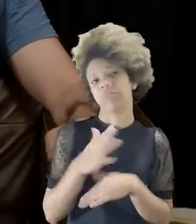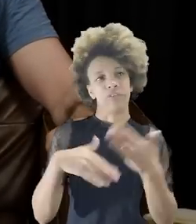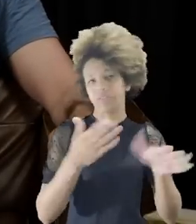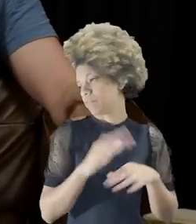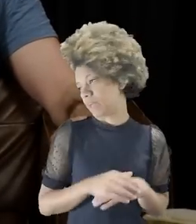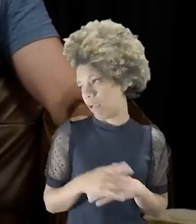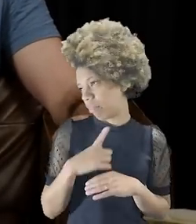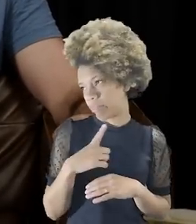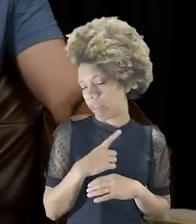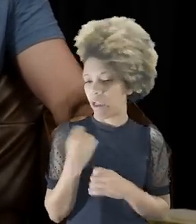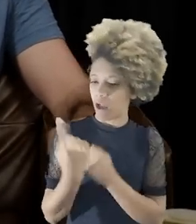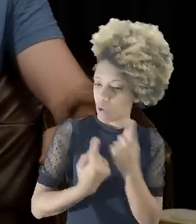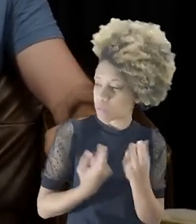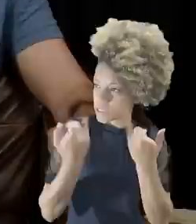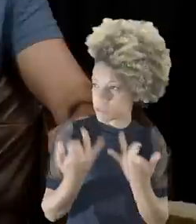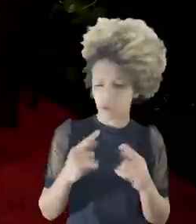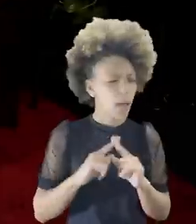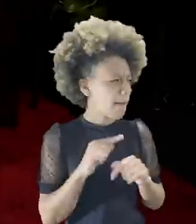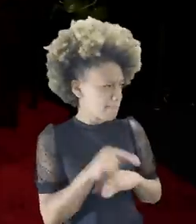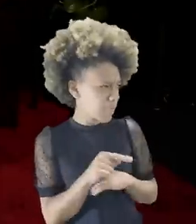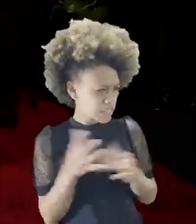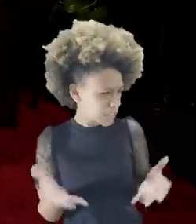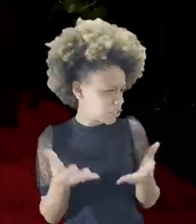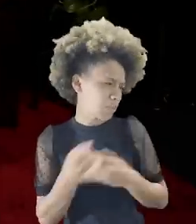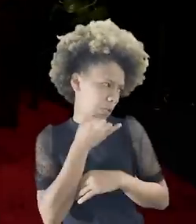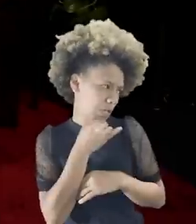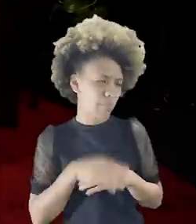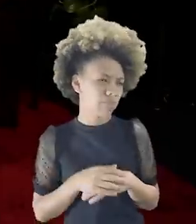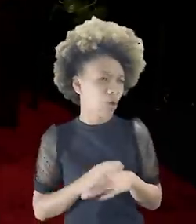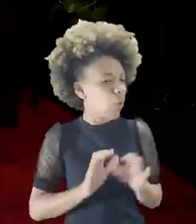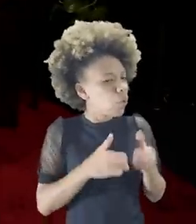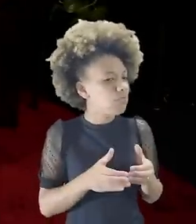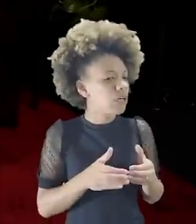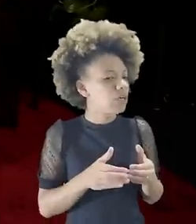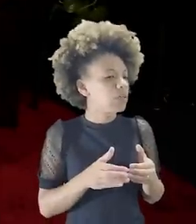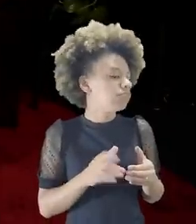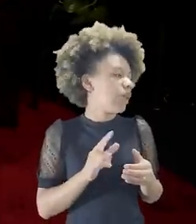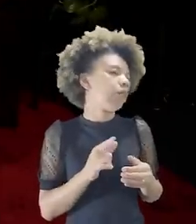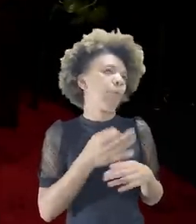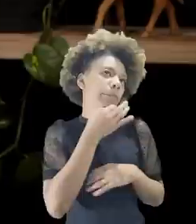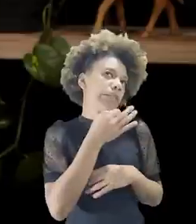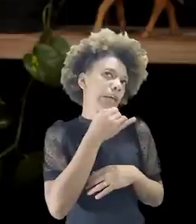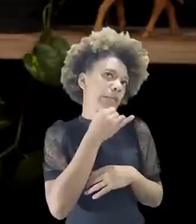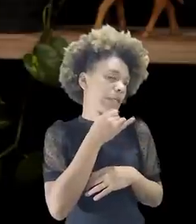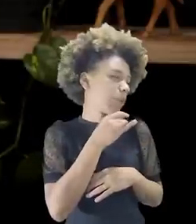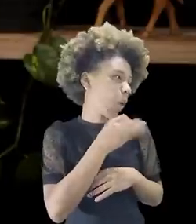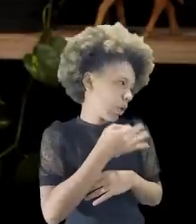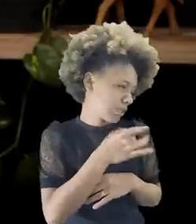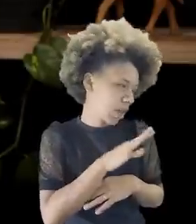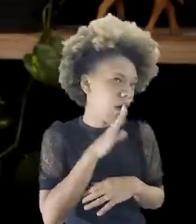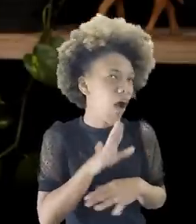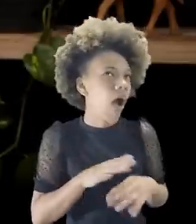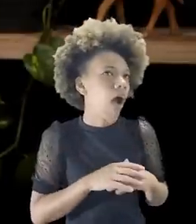você algumas alguns motivos algumas motivações assistimos assim por exemplo o cara do clube não Clube Pinheiros irmão um clubes Monte Líbano